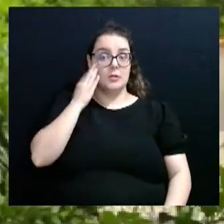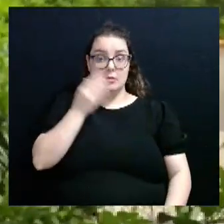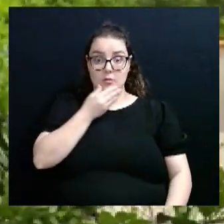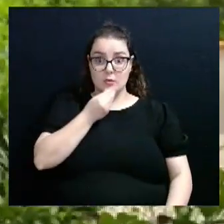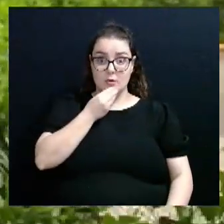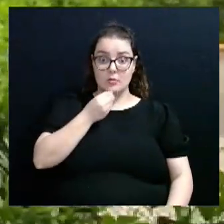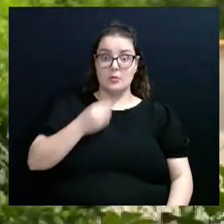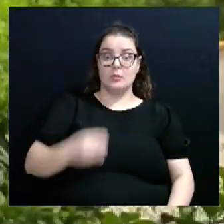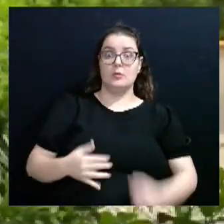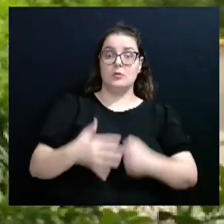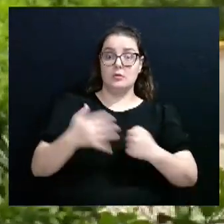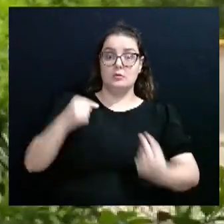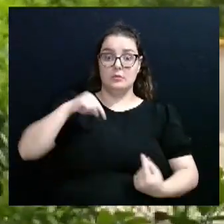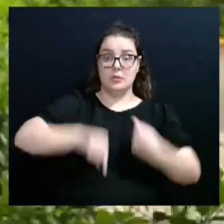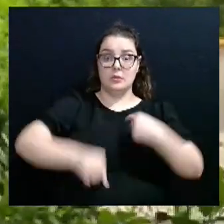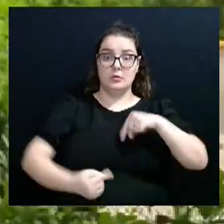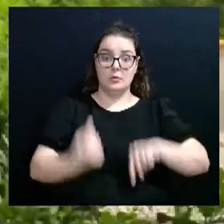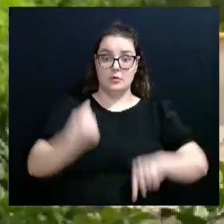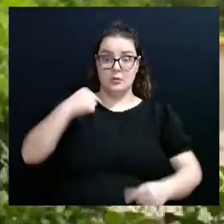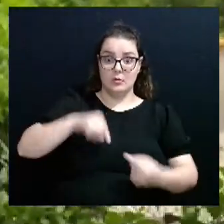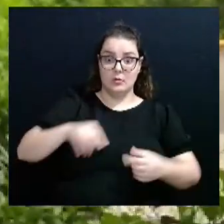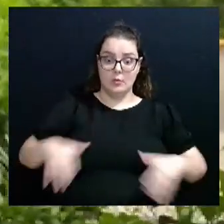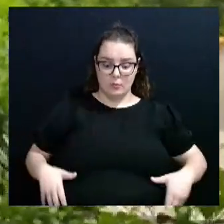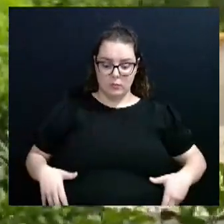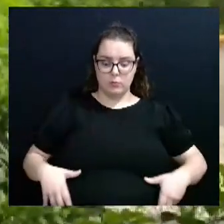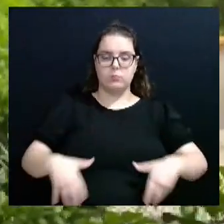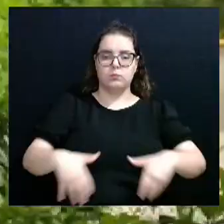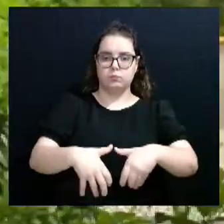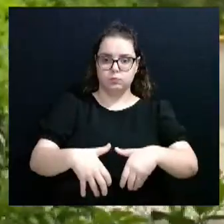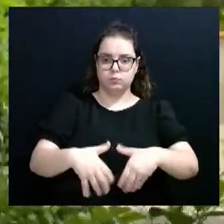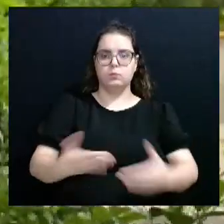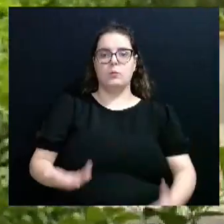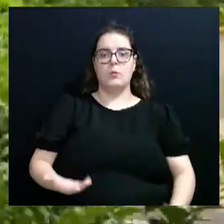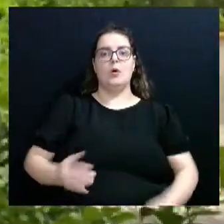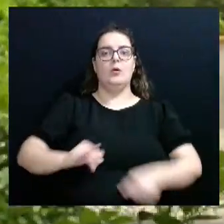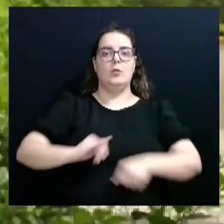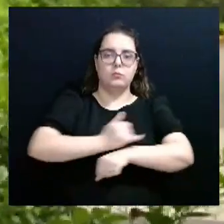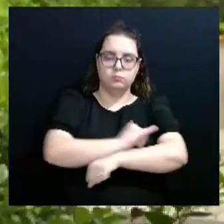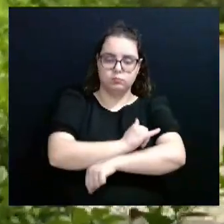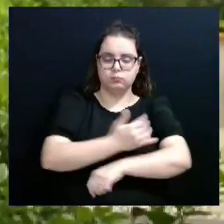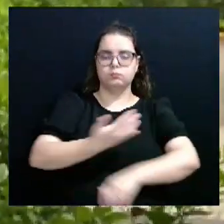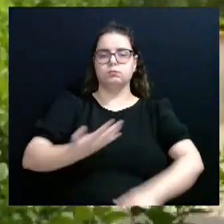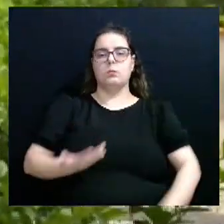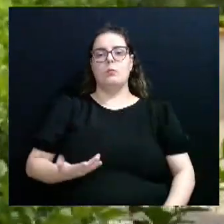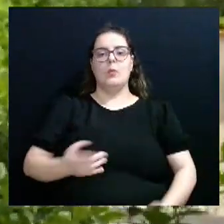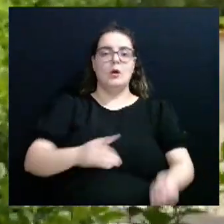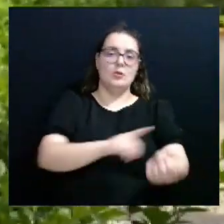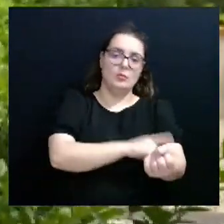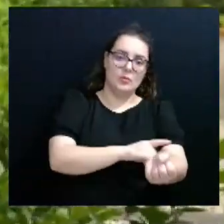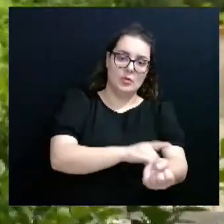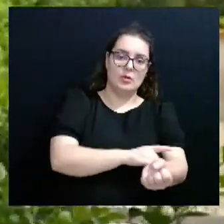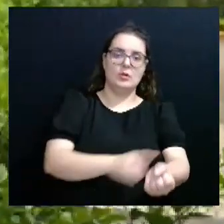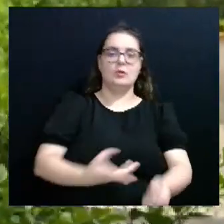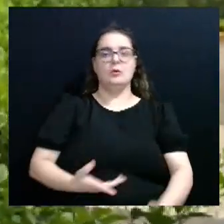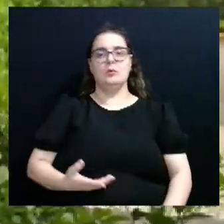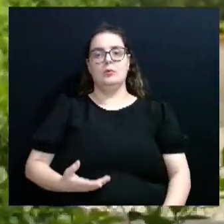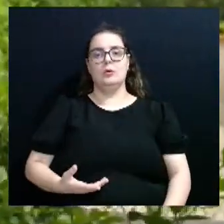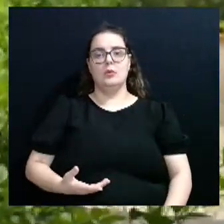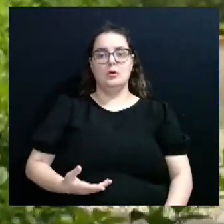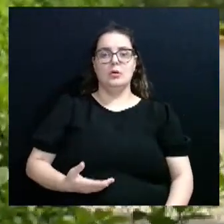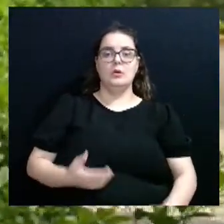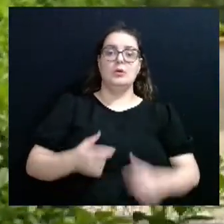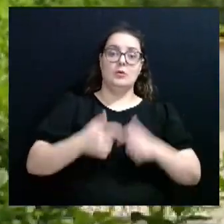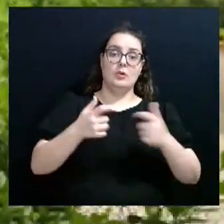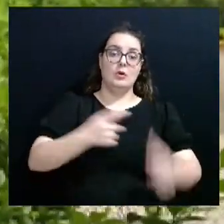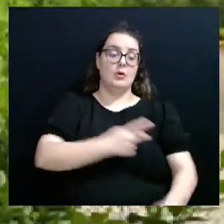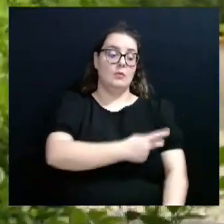né, circunferência abdominal aumentada, obesidade, diabetes, intolerância ao açúcar e aumento da pressão